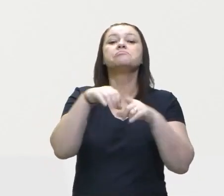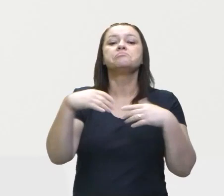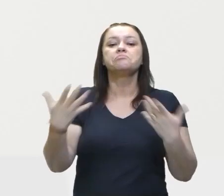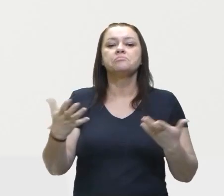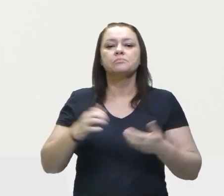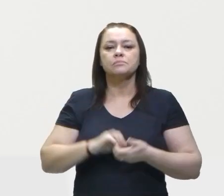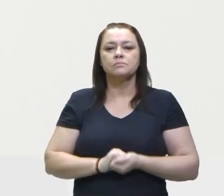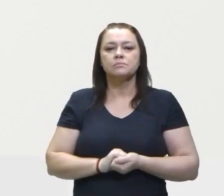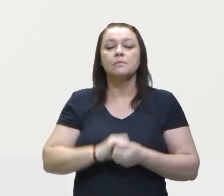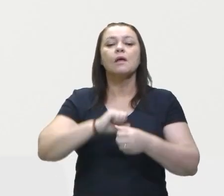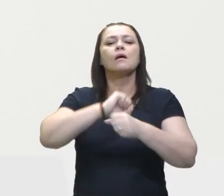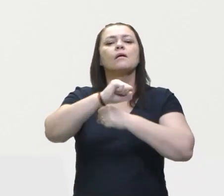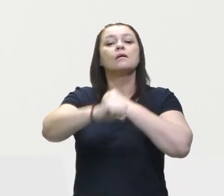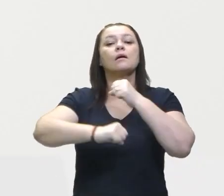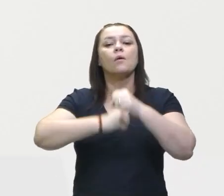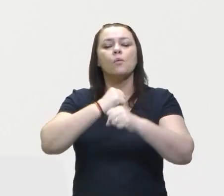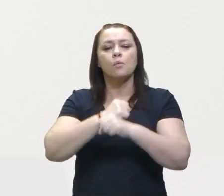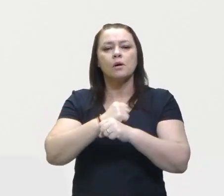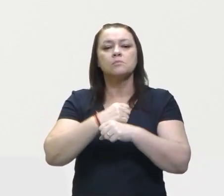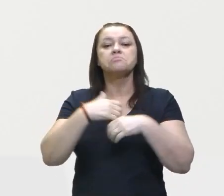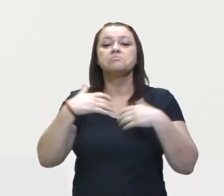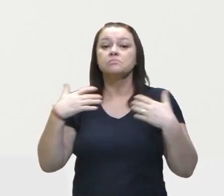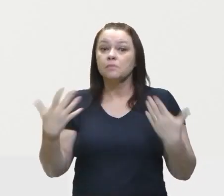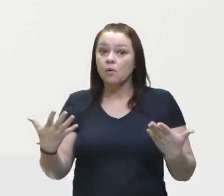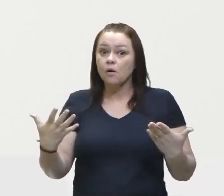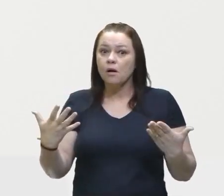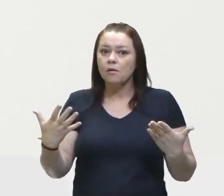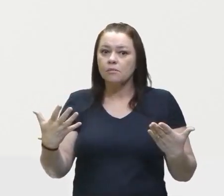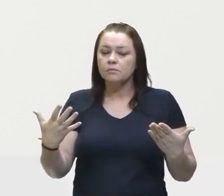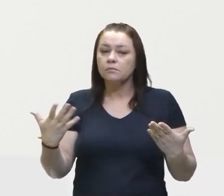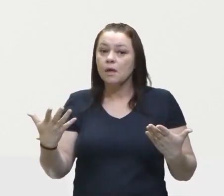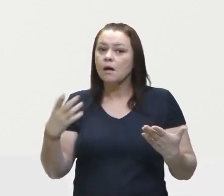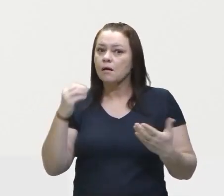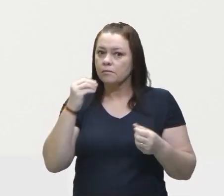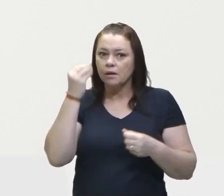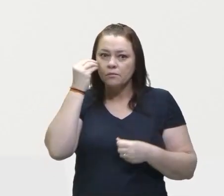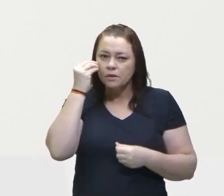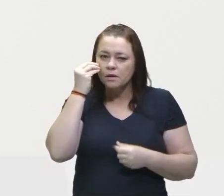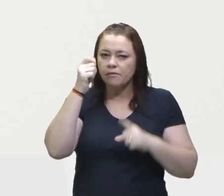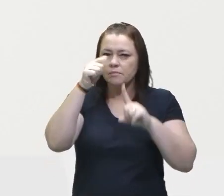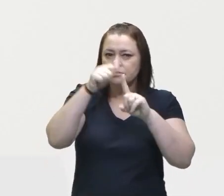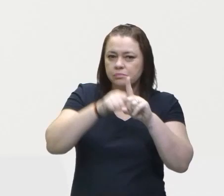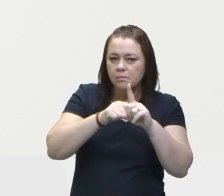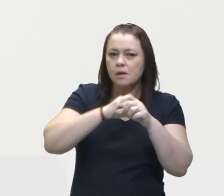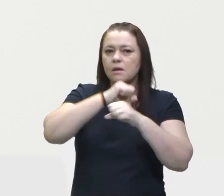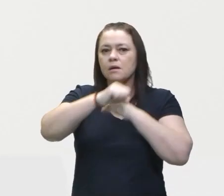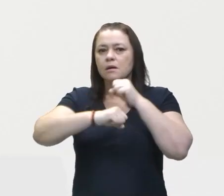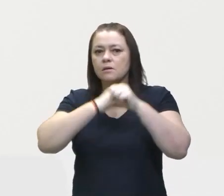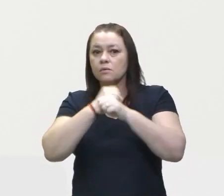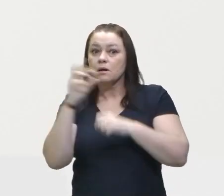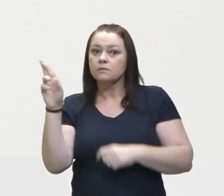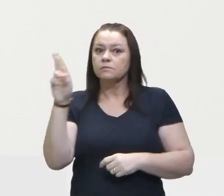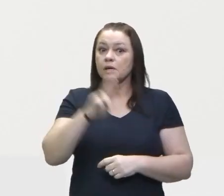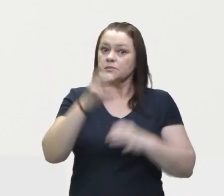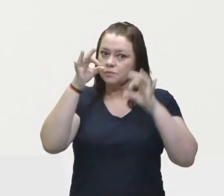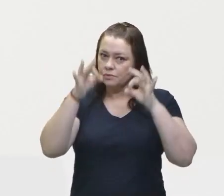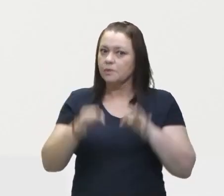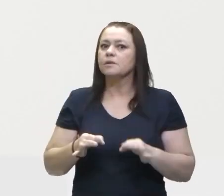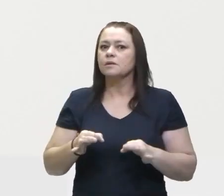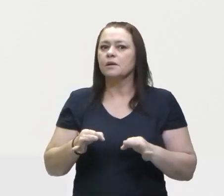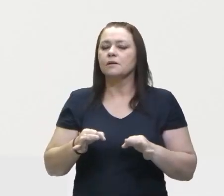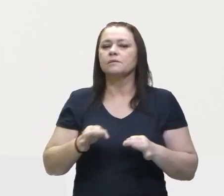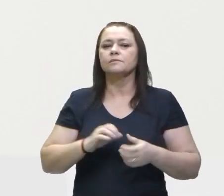De qual ano é o calendário? De olho no ano, no mês, para vocês responderem direitinho